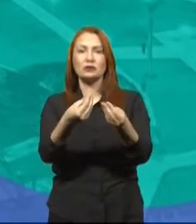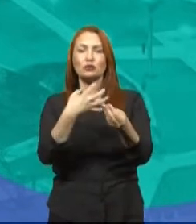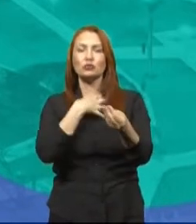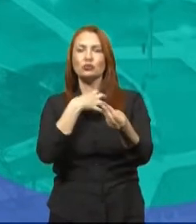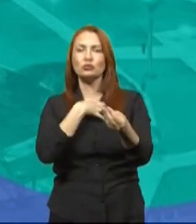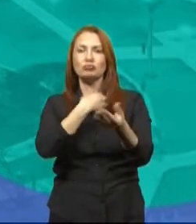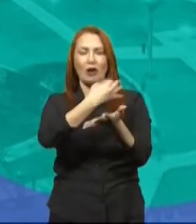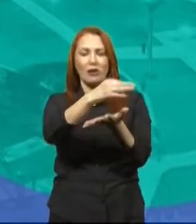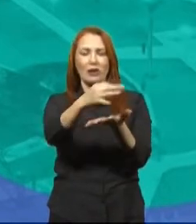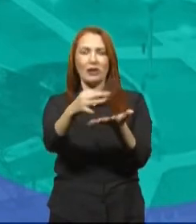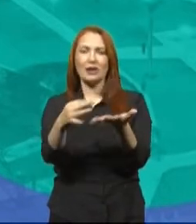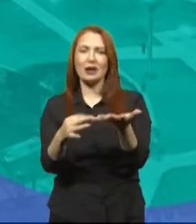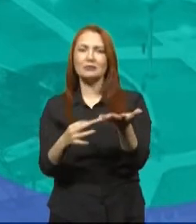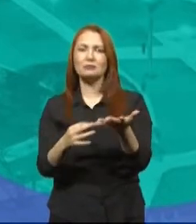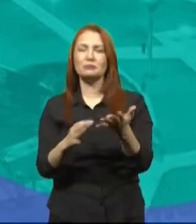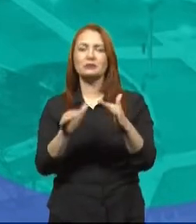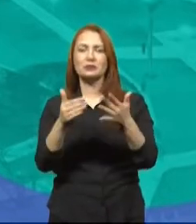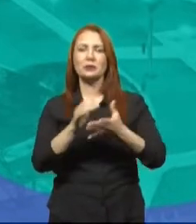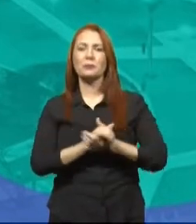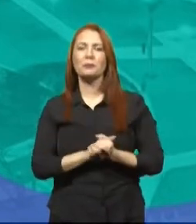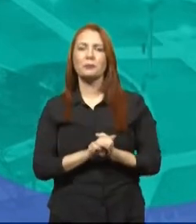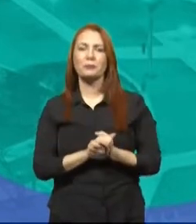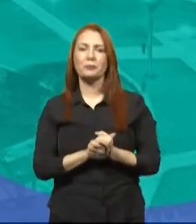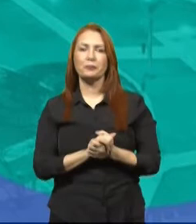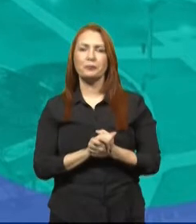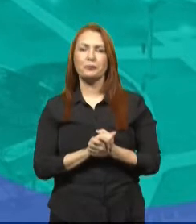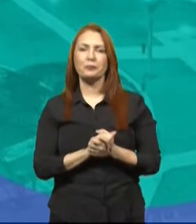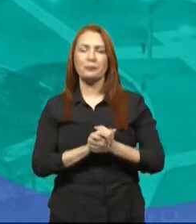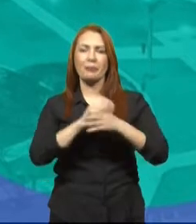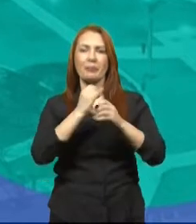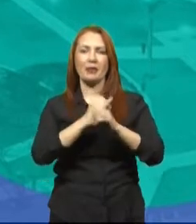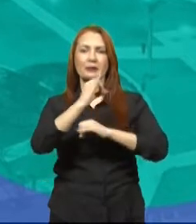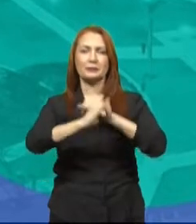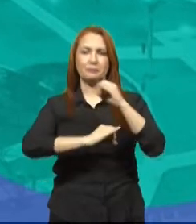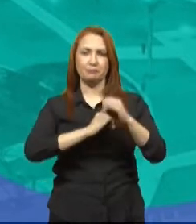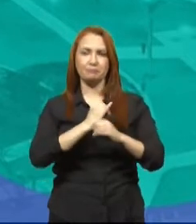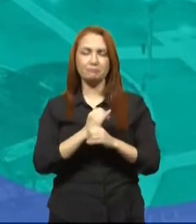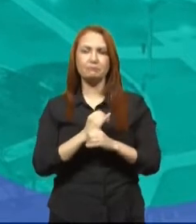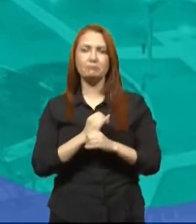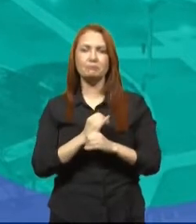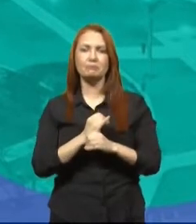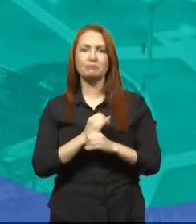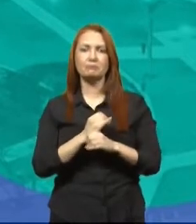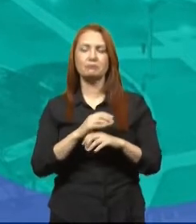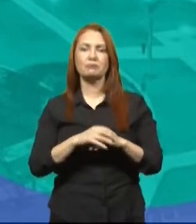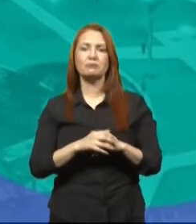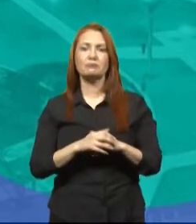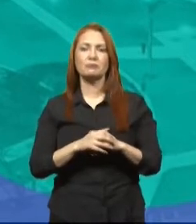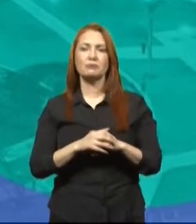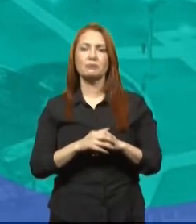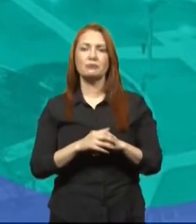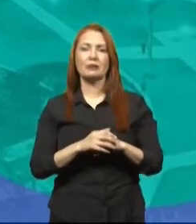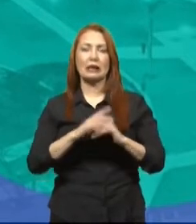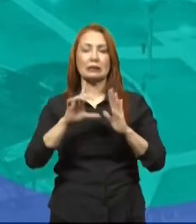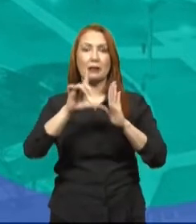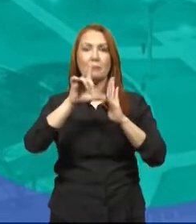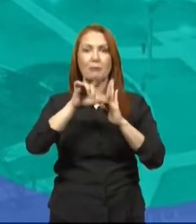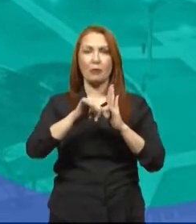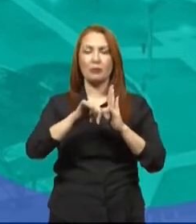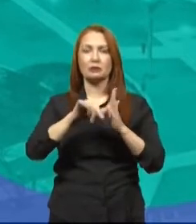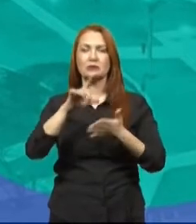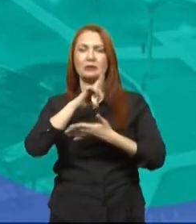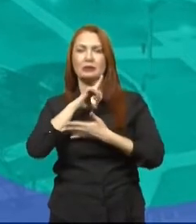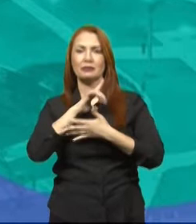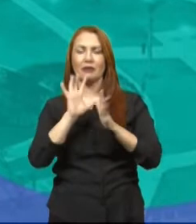velocidade muito alta. E aqueles players, ainda mais num período pós-pandêmico, onde muitas empresas estão enfraquecidas, aquelas